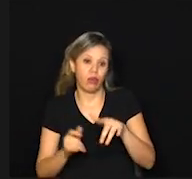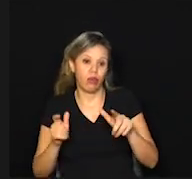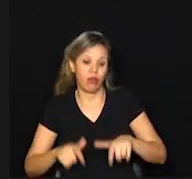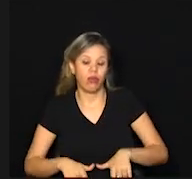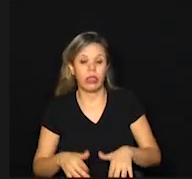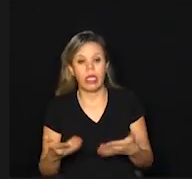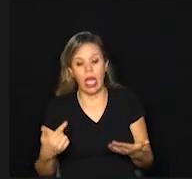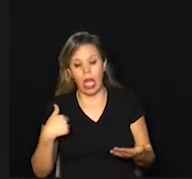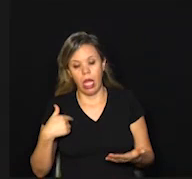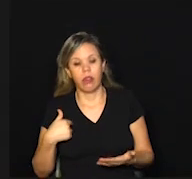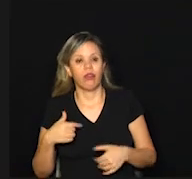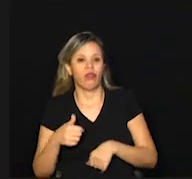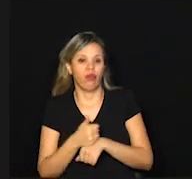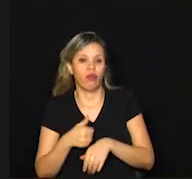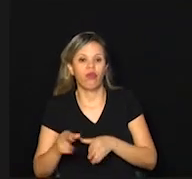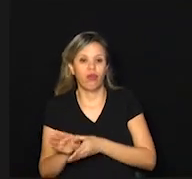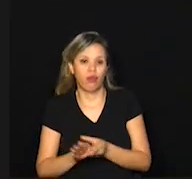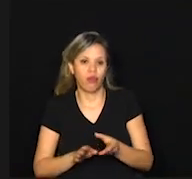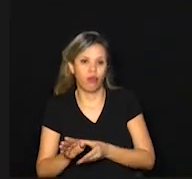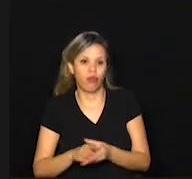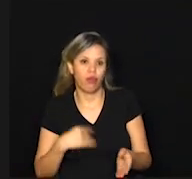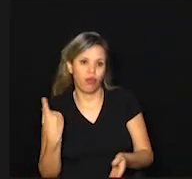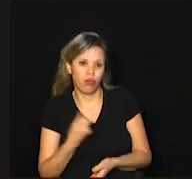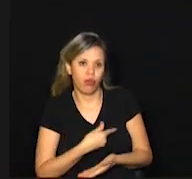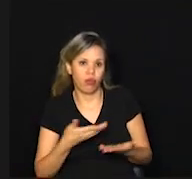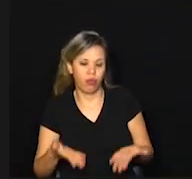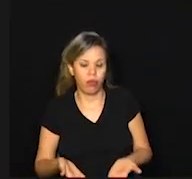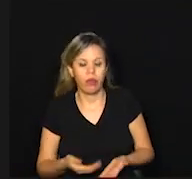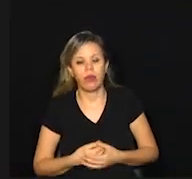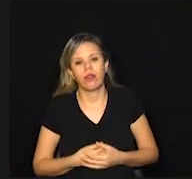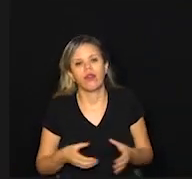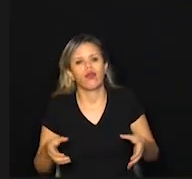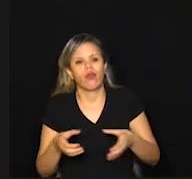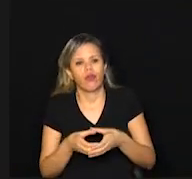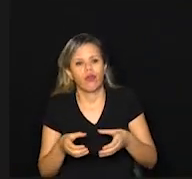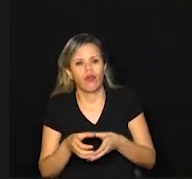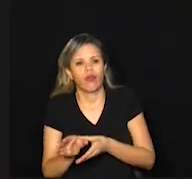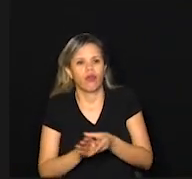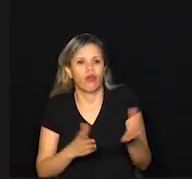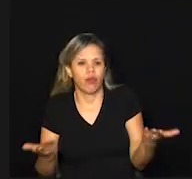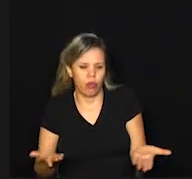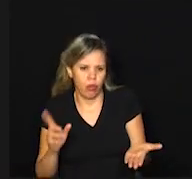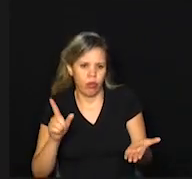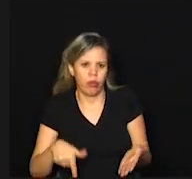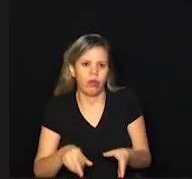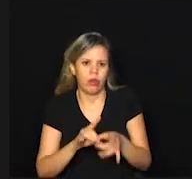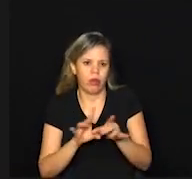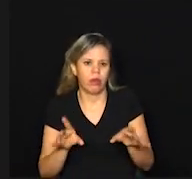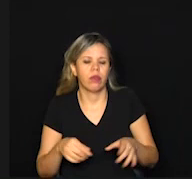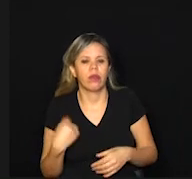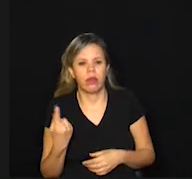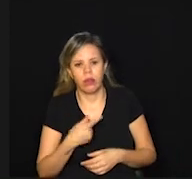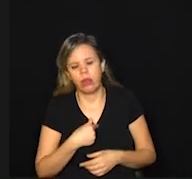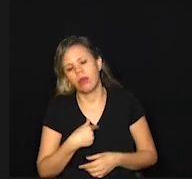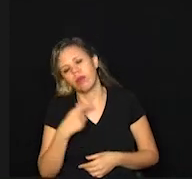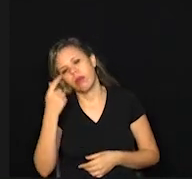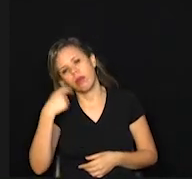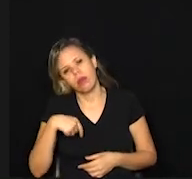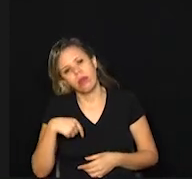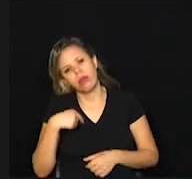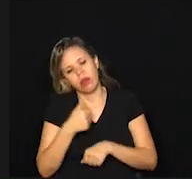conselho é importante dizer que nós somos um conselho agora deliberativo e nós